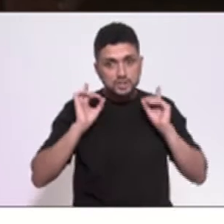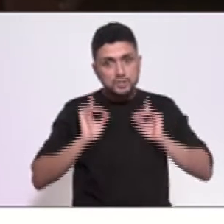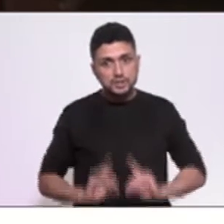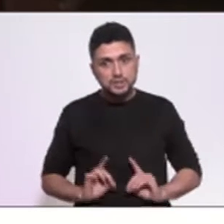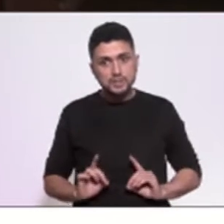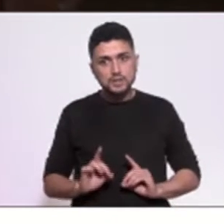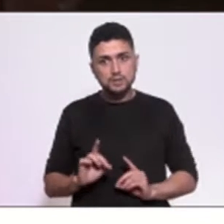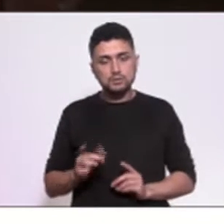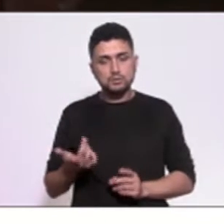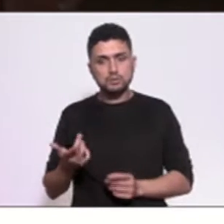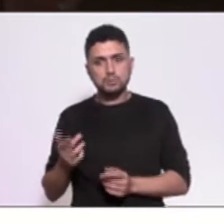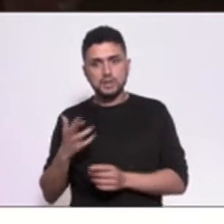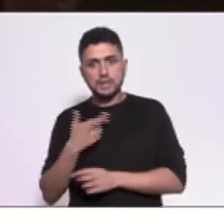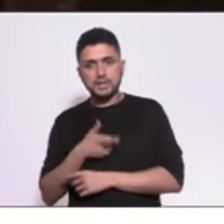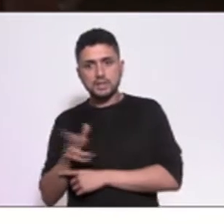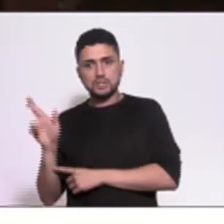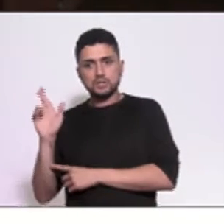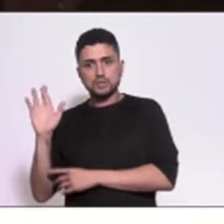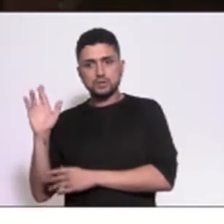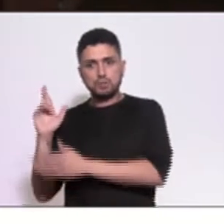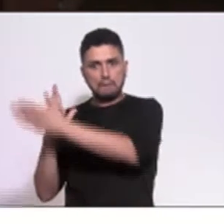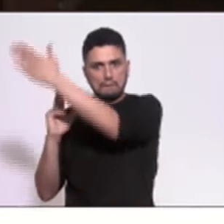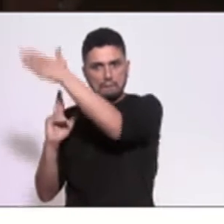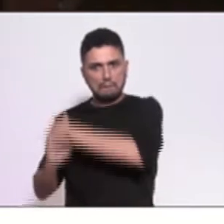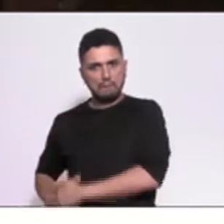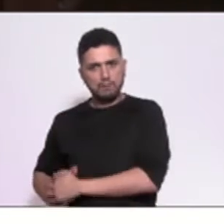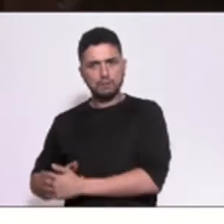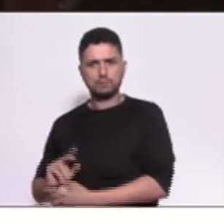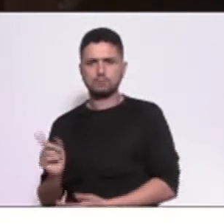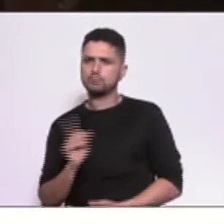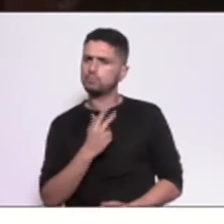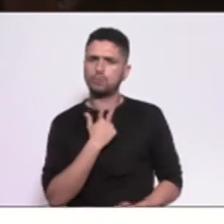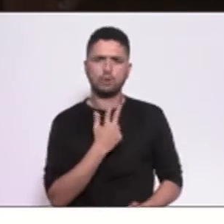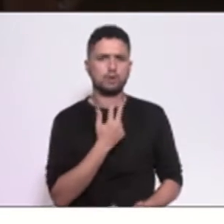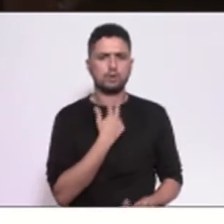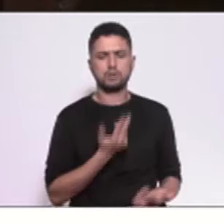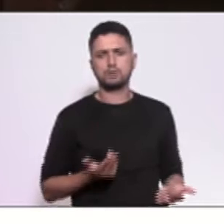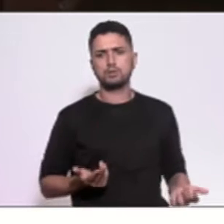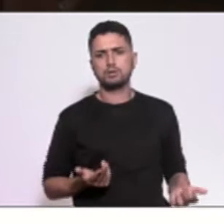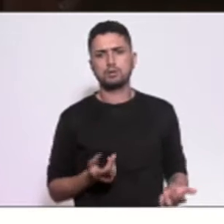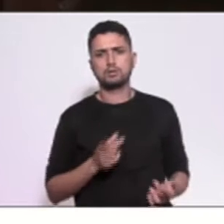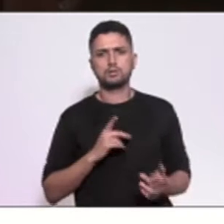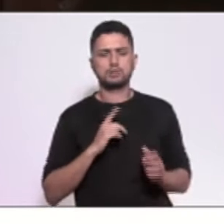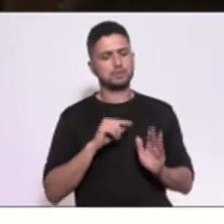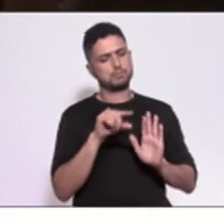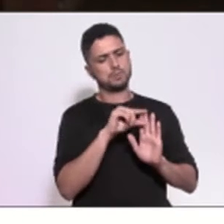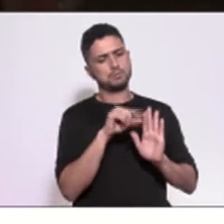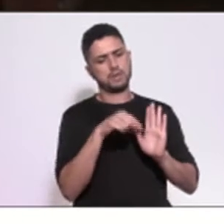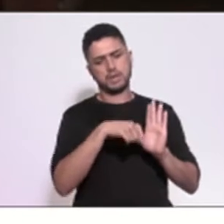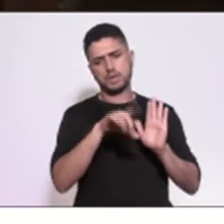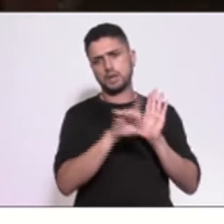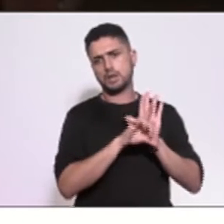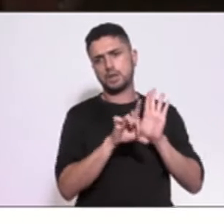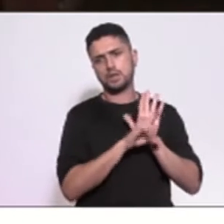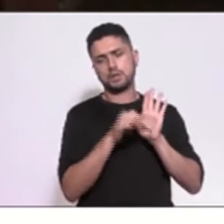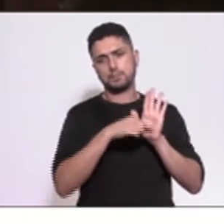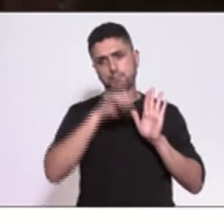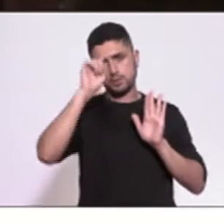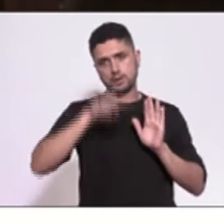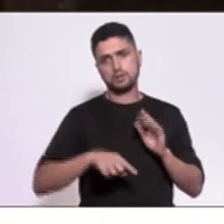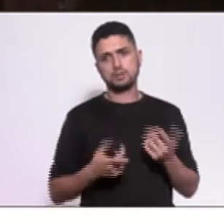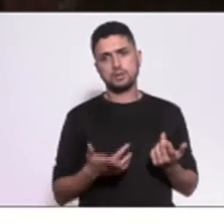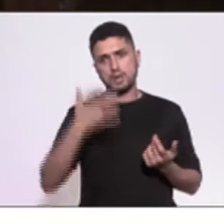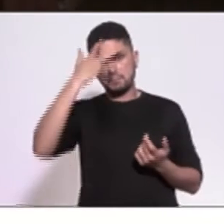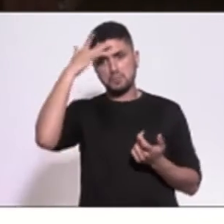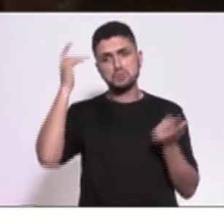de extinguir essas cláusulas mandatórias, por mais importante ou popular que esta pessoa seja, ou esse